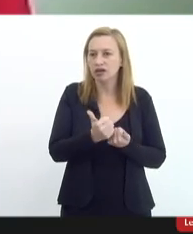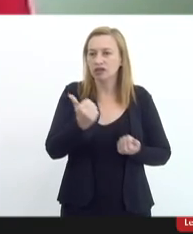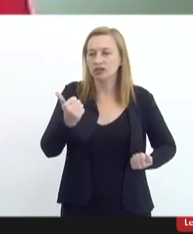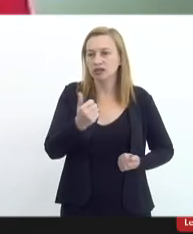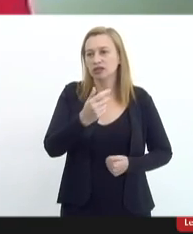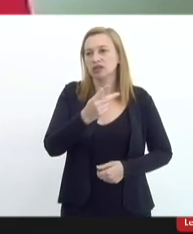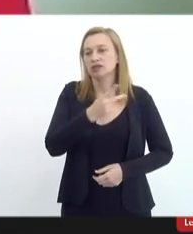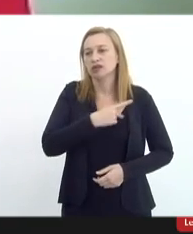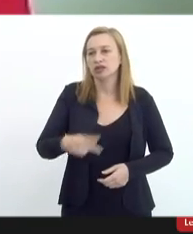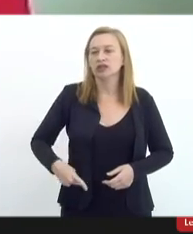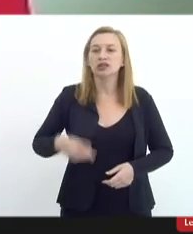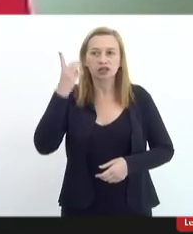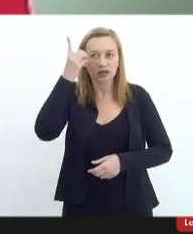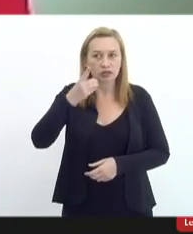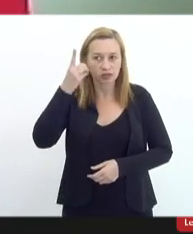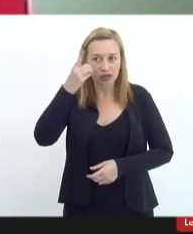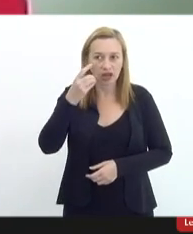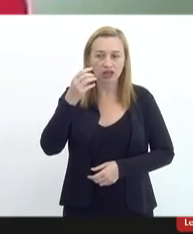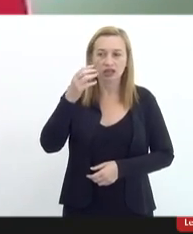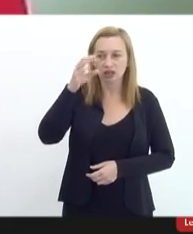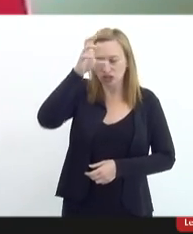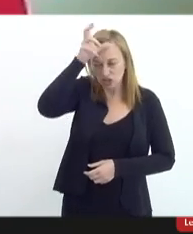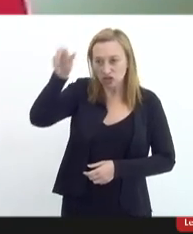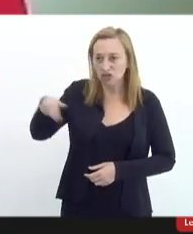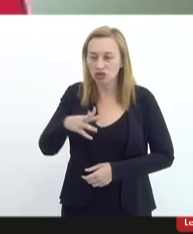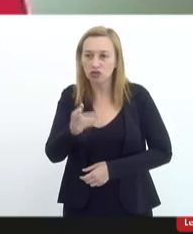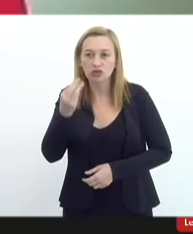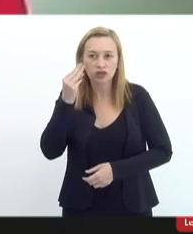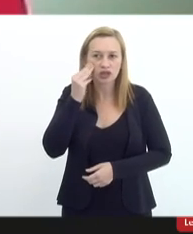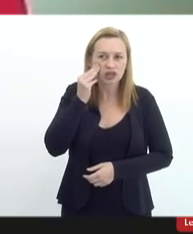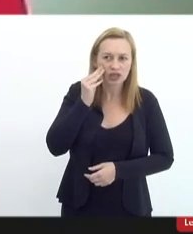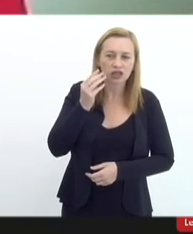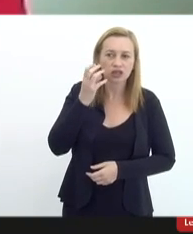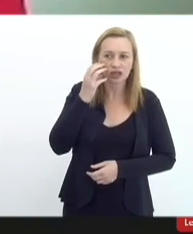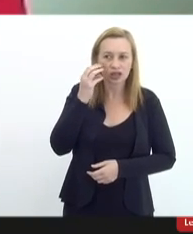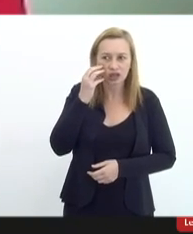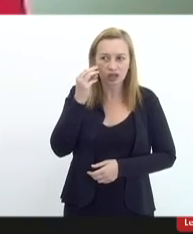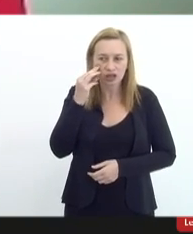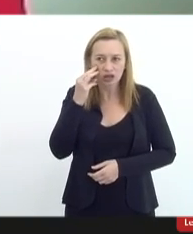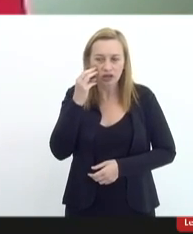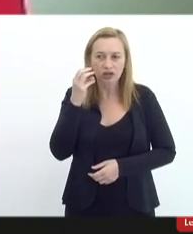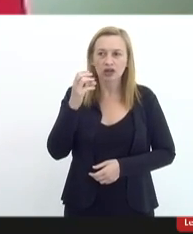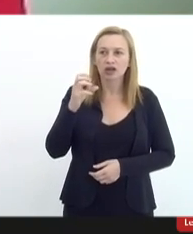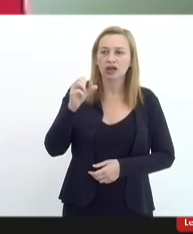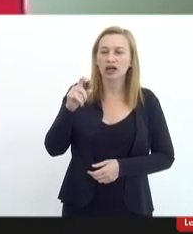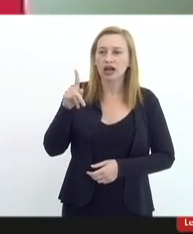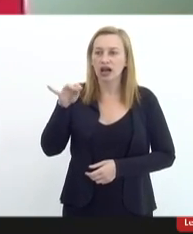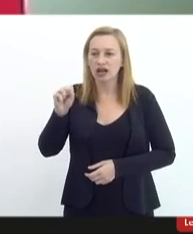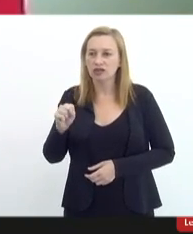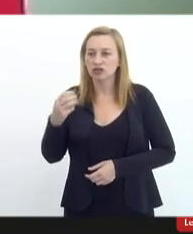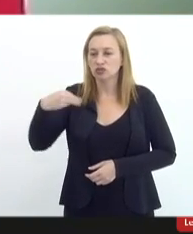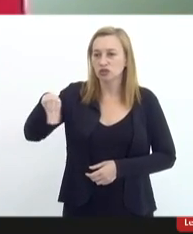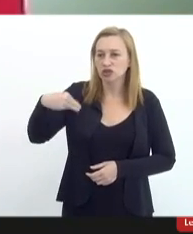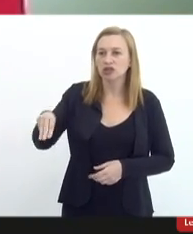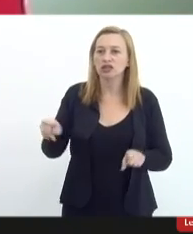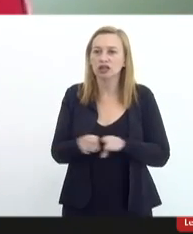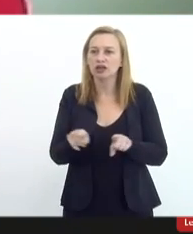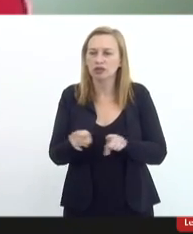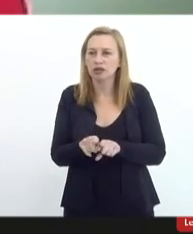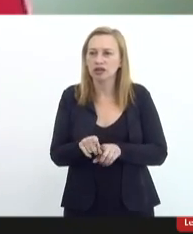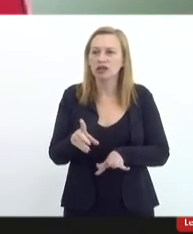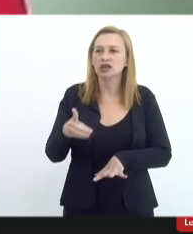Ju, do deputado Valdec Carneiro, do deputado Carlos Mink. Agradecendo também a presença da deputada